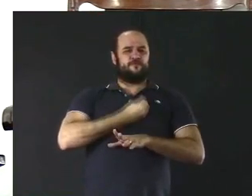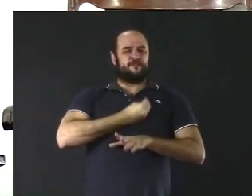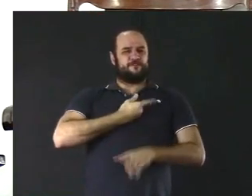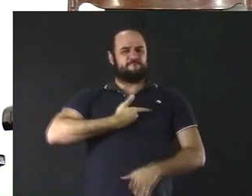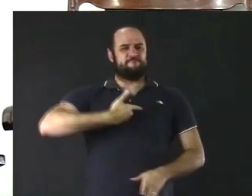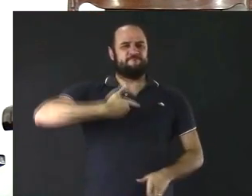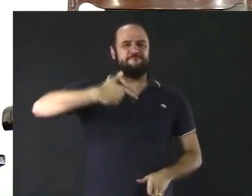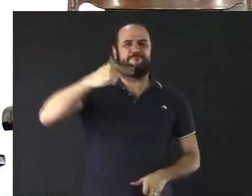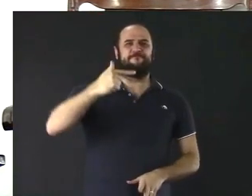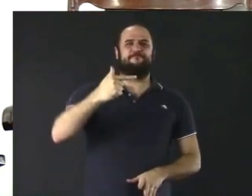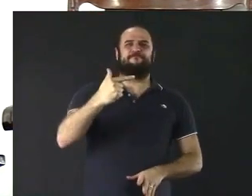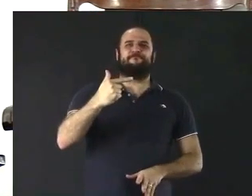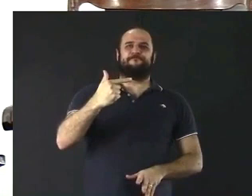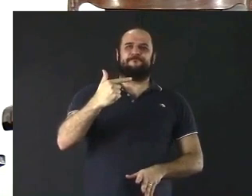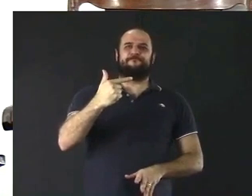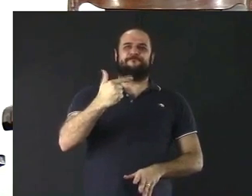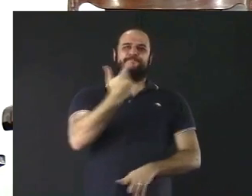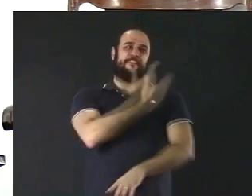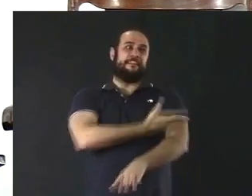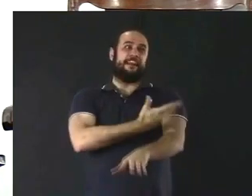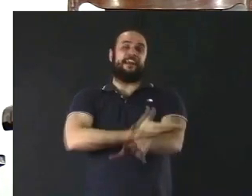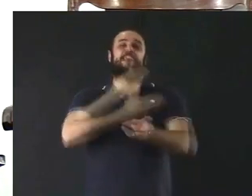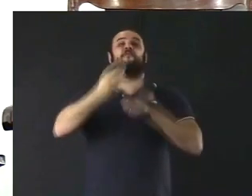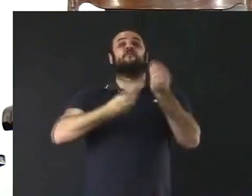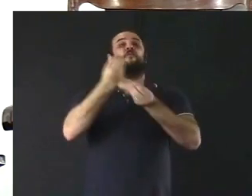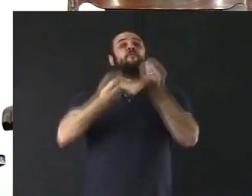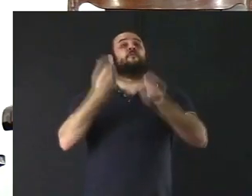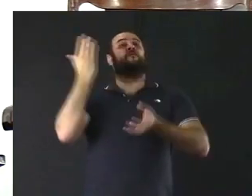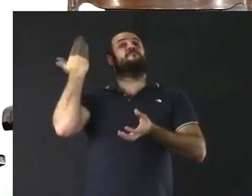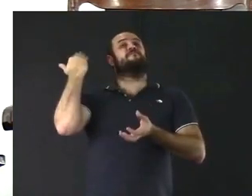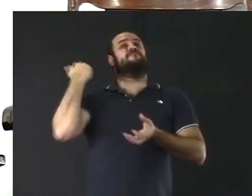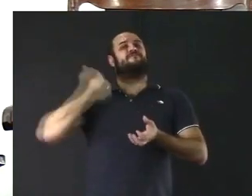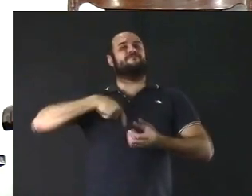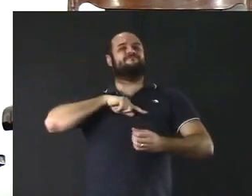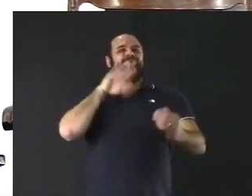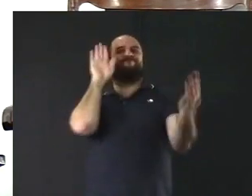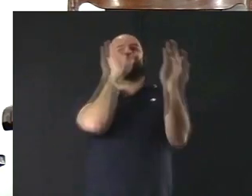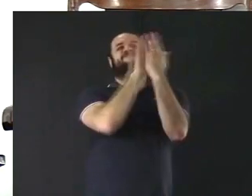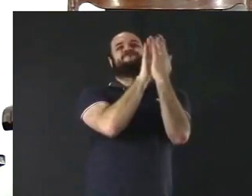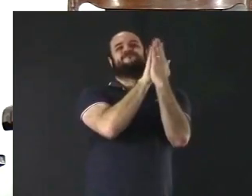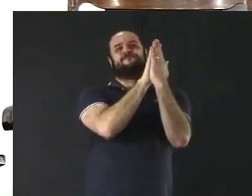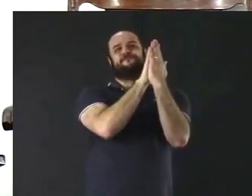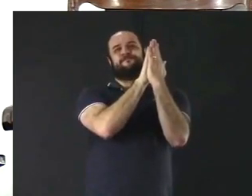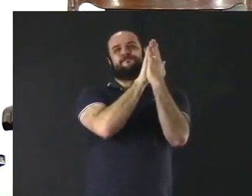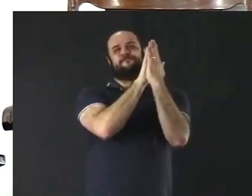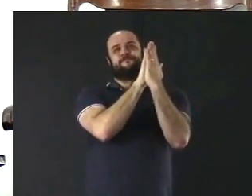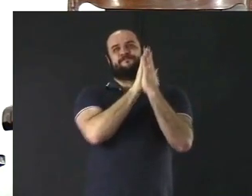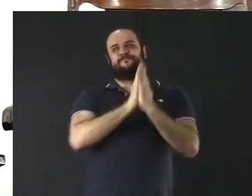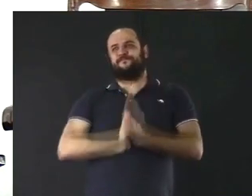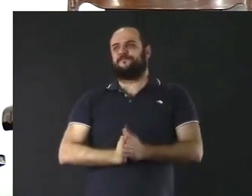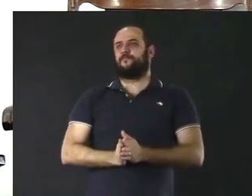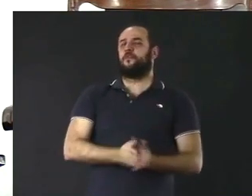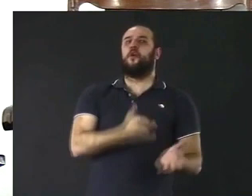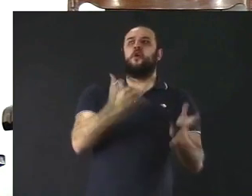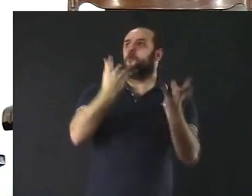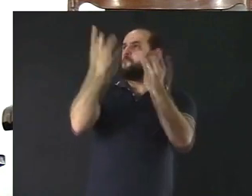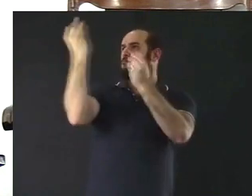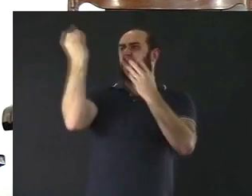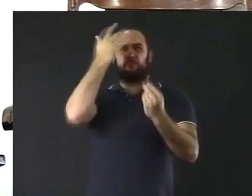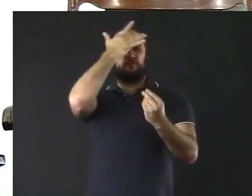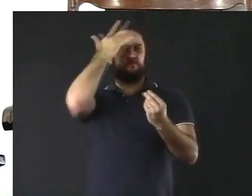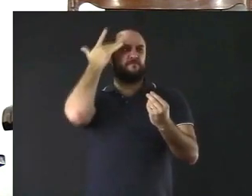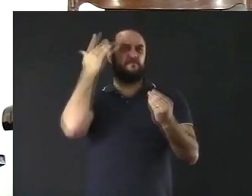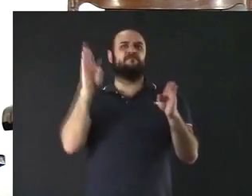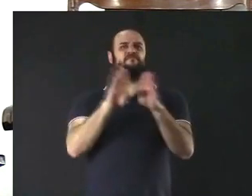suportar mais esse obstáculo. E esse é um dos vários obstáculos que talvez você